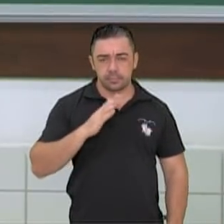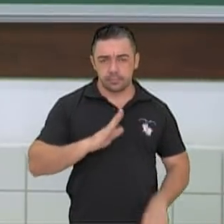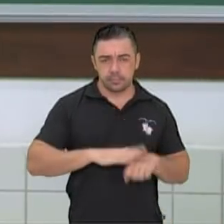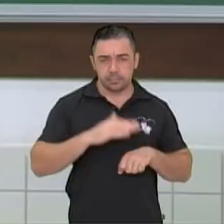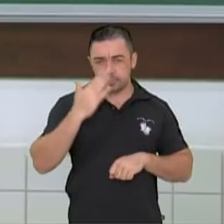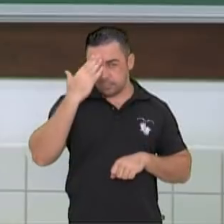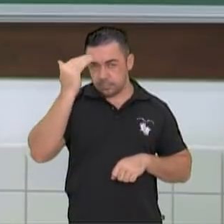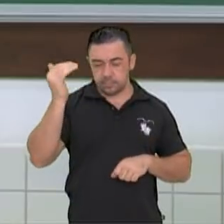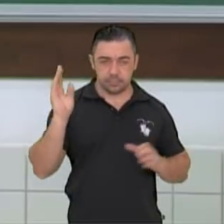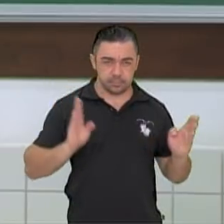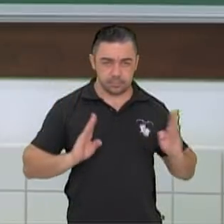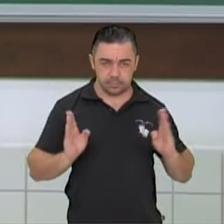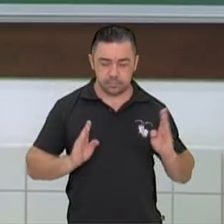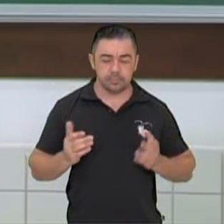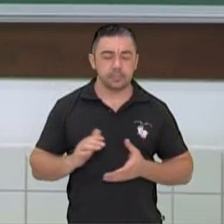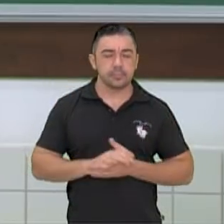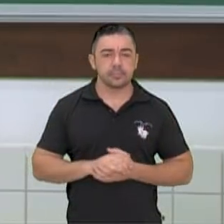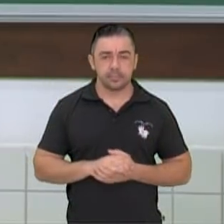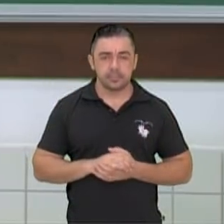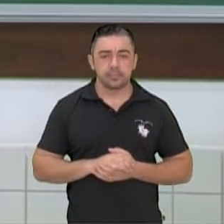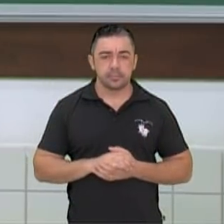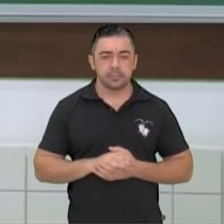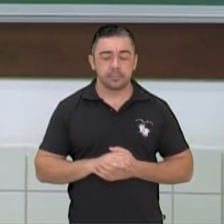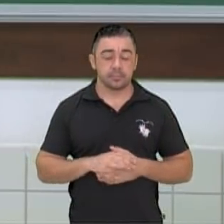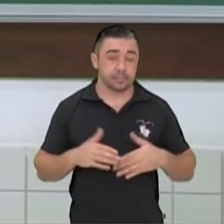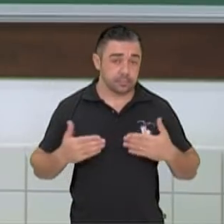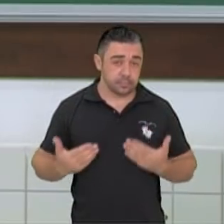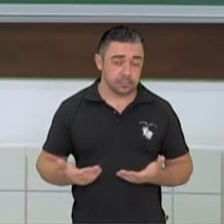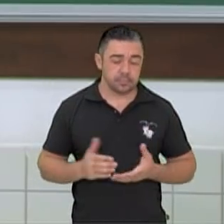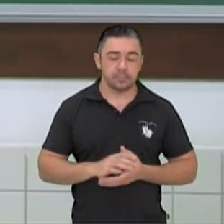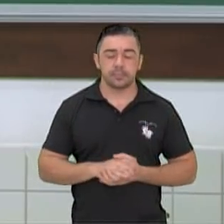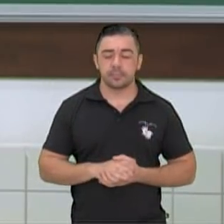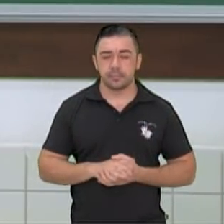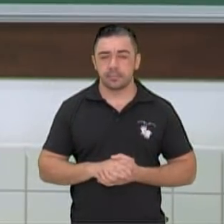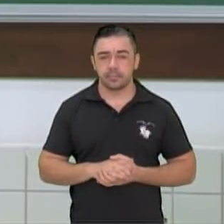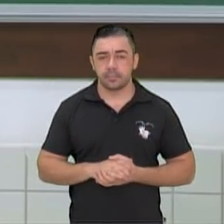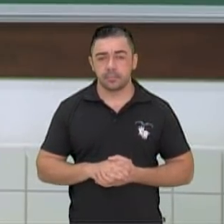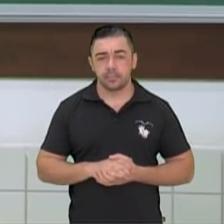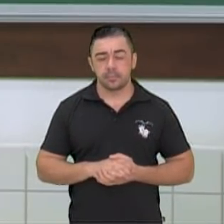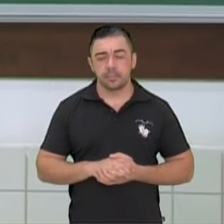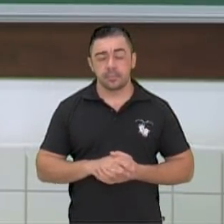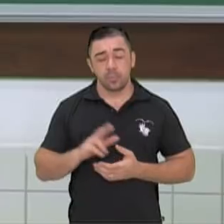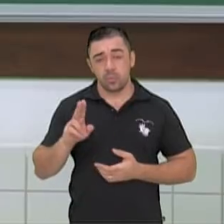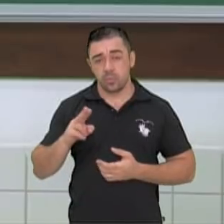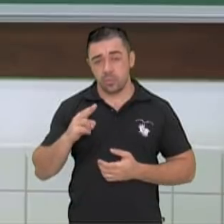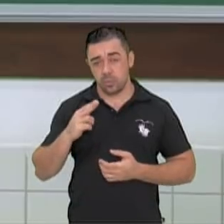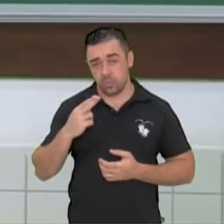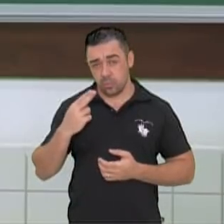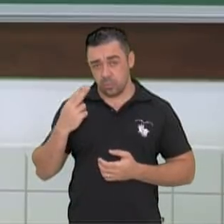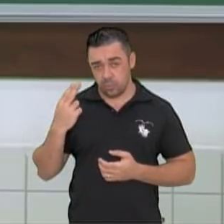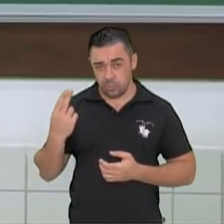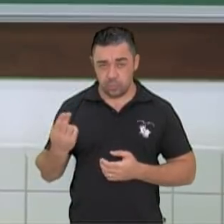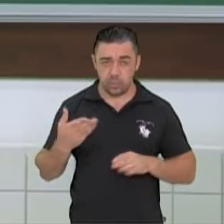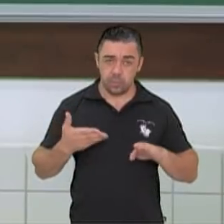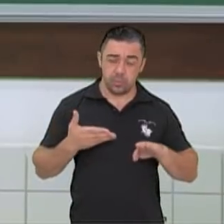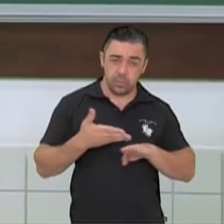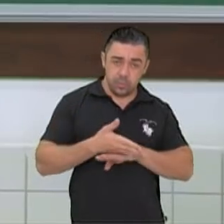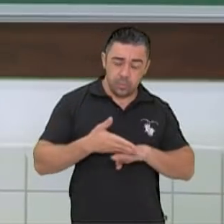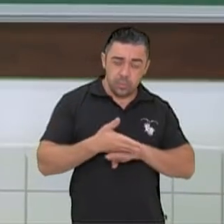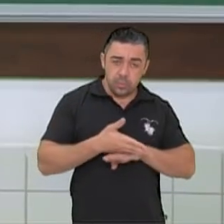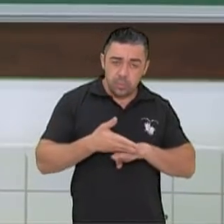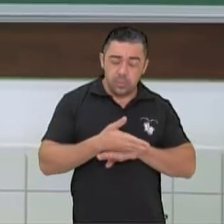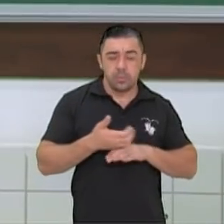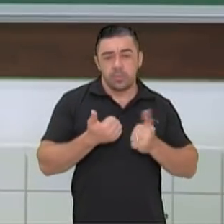período medieval, né, poxa vida. Né, enfim, ou ele passa a participar dentro